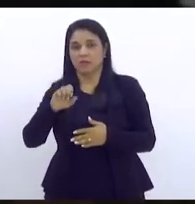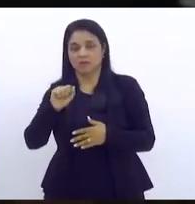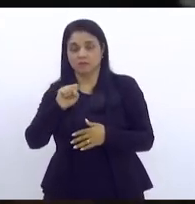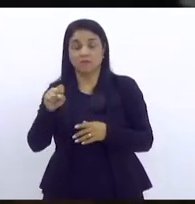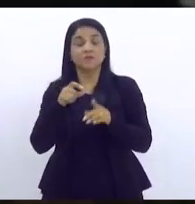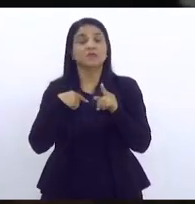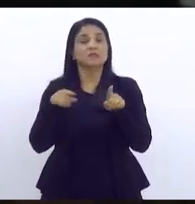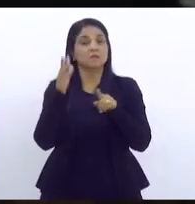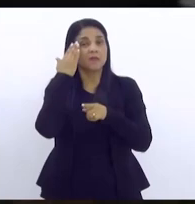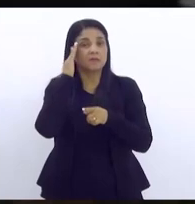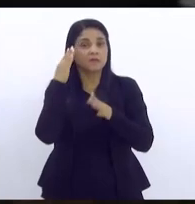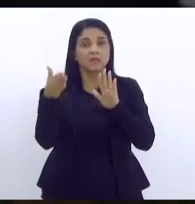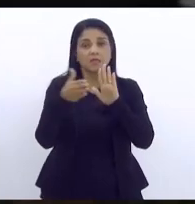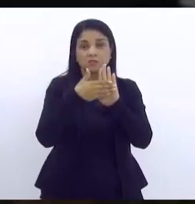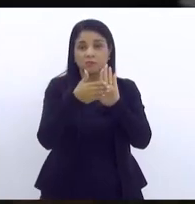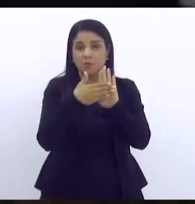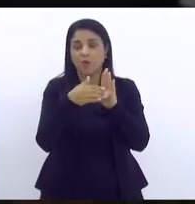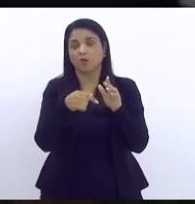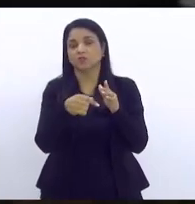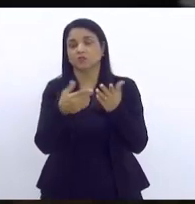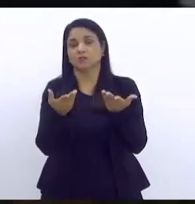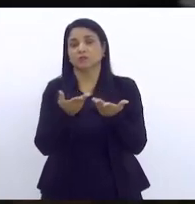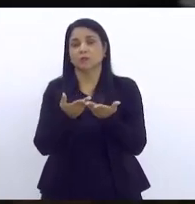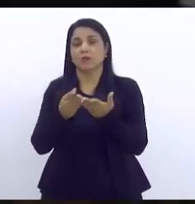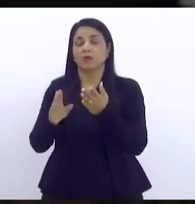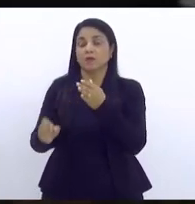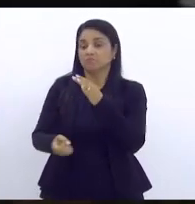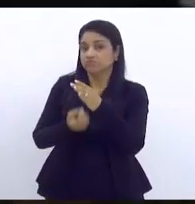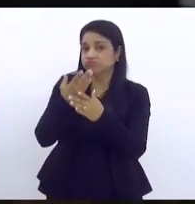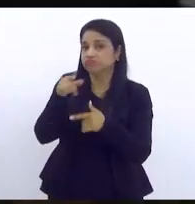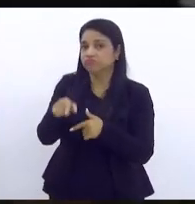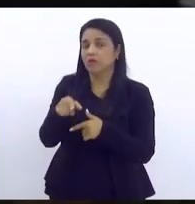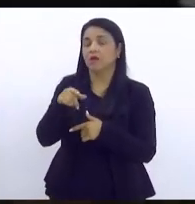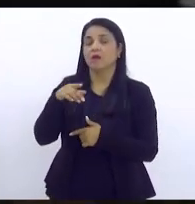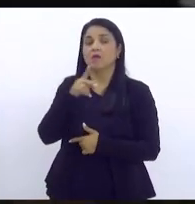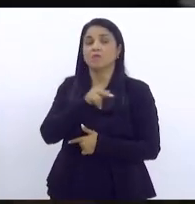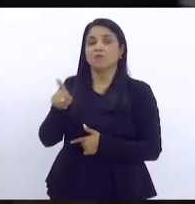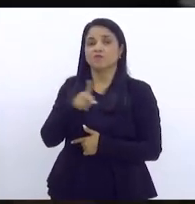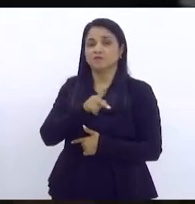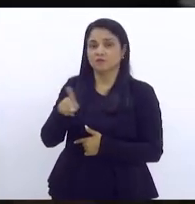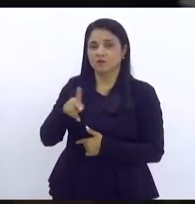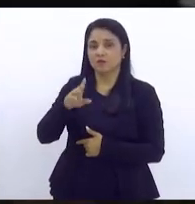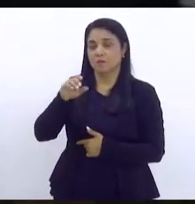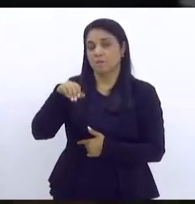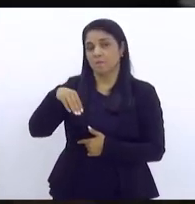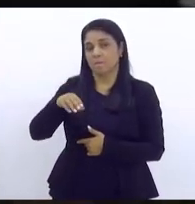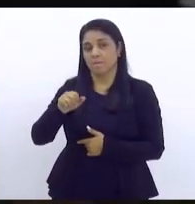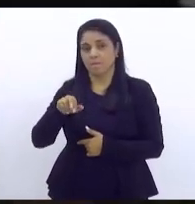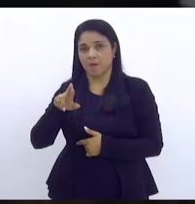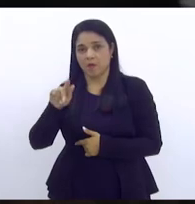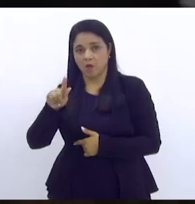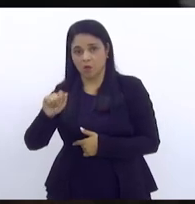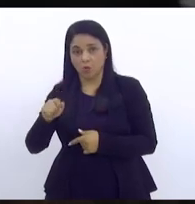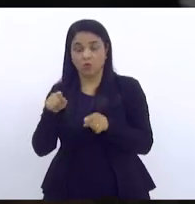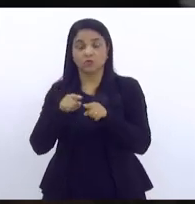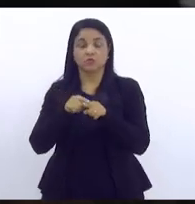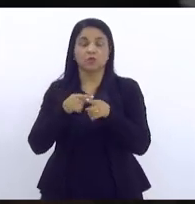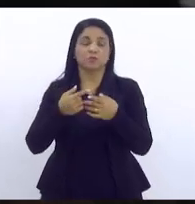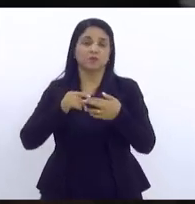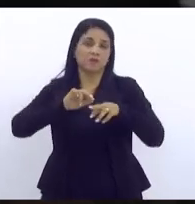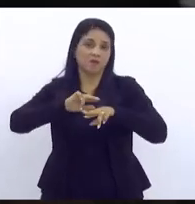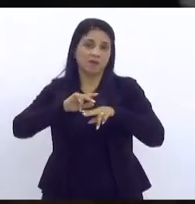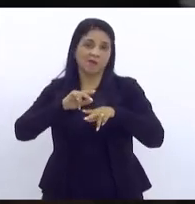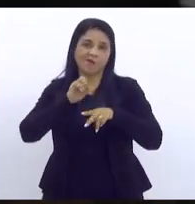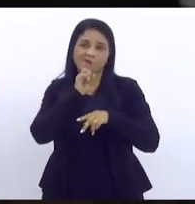proposições essa mesmo que é oriunda da professora margô da sua tese de doutorado aqui sobre o agrotóxico nas